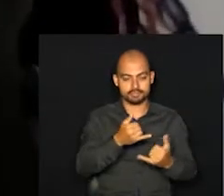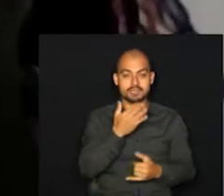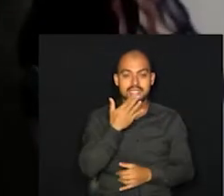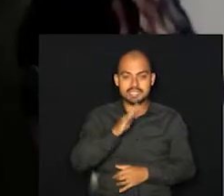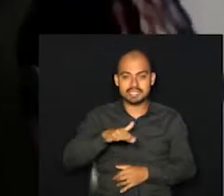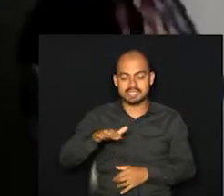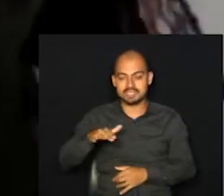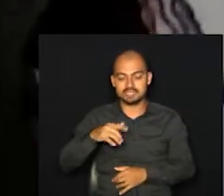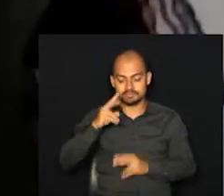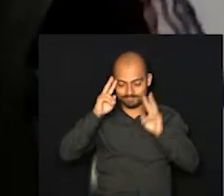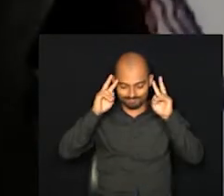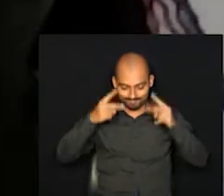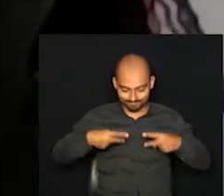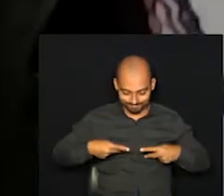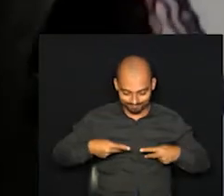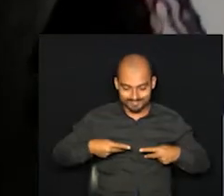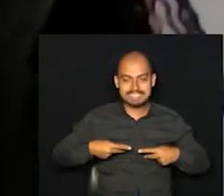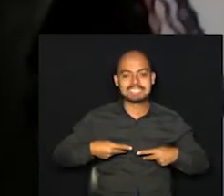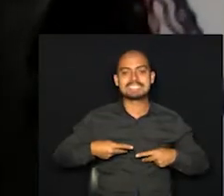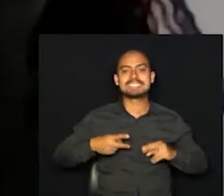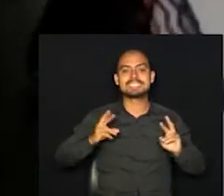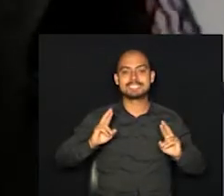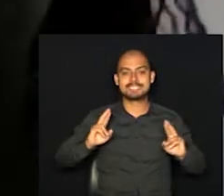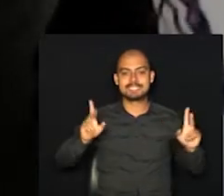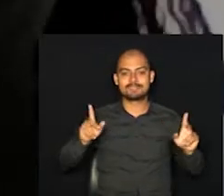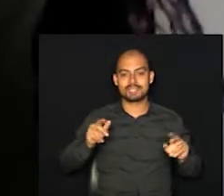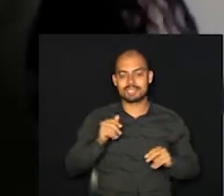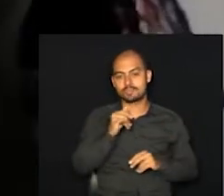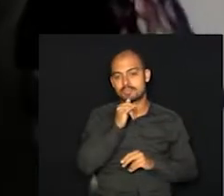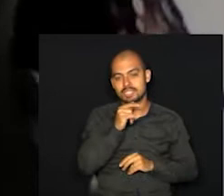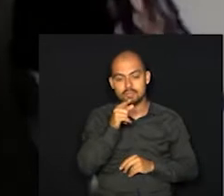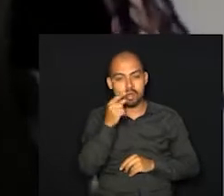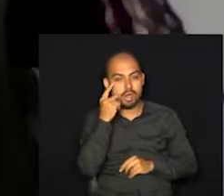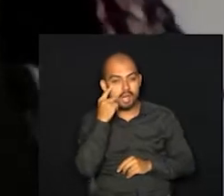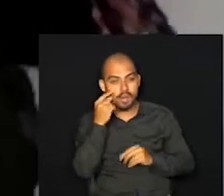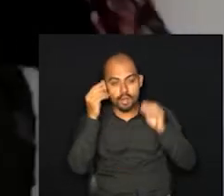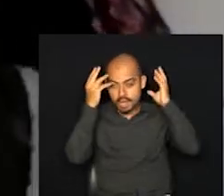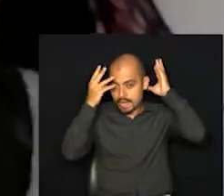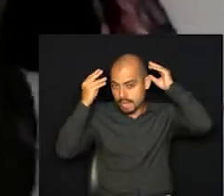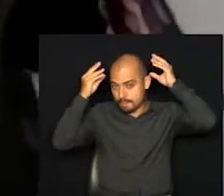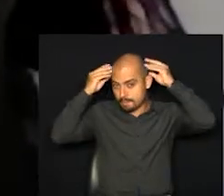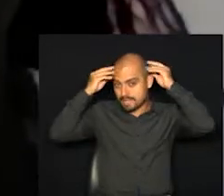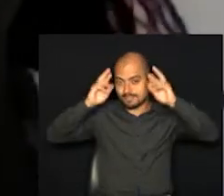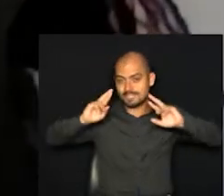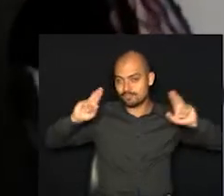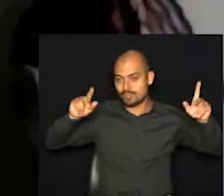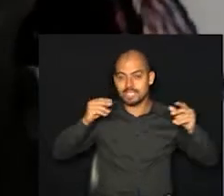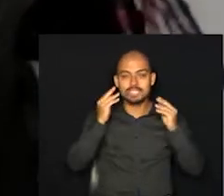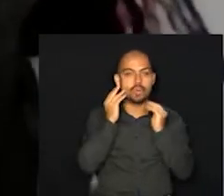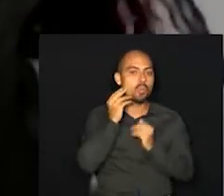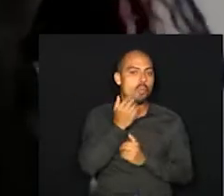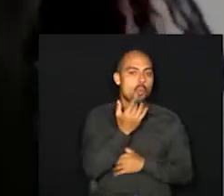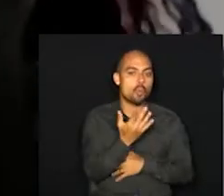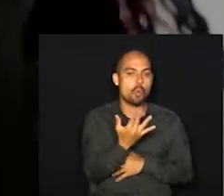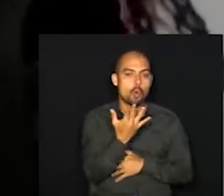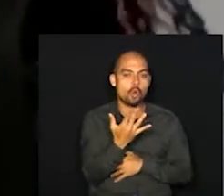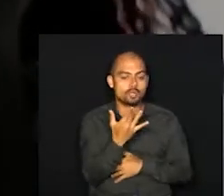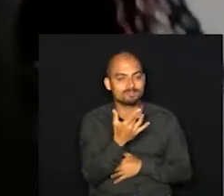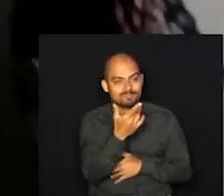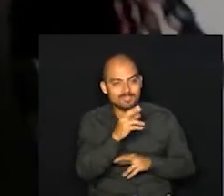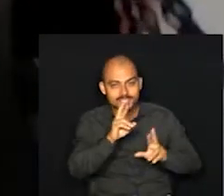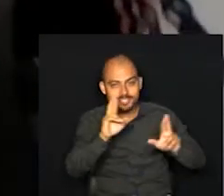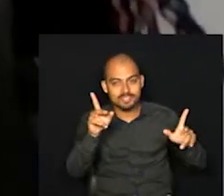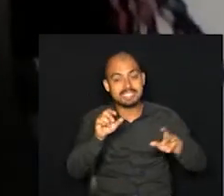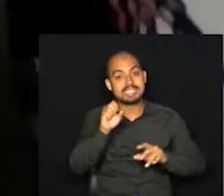tem, ela já vê que aquele que o coleguinha, ele tem um cabelinho diferente, ele tem uma cor diferente. Eu acho que isso, se é ensinado